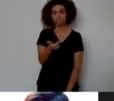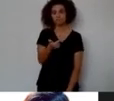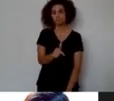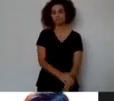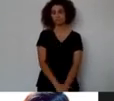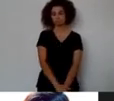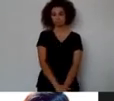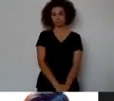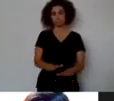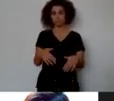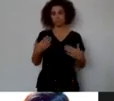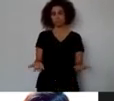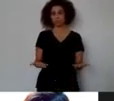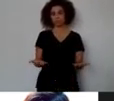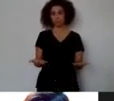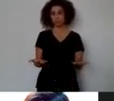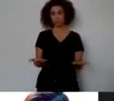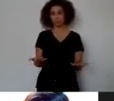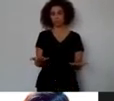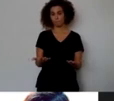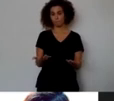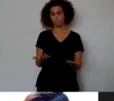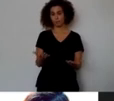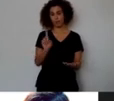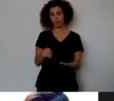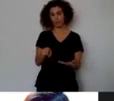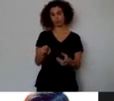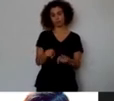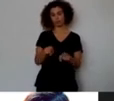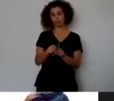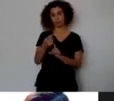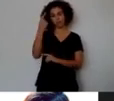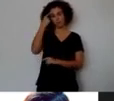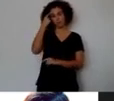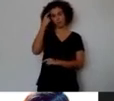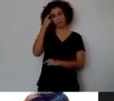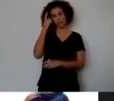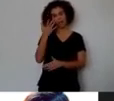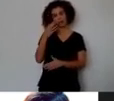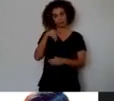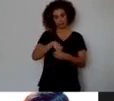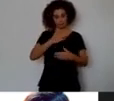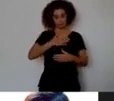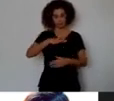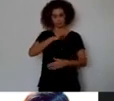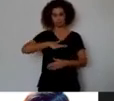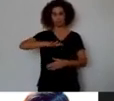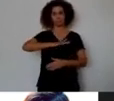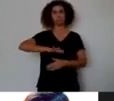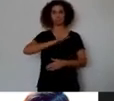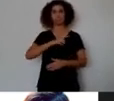isso. Então, assim, é o que eu falo um pouco sobre pensar no seu meio, né? No contexto que você está inserido, o que você está